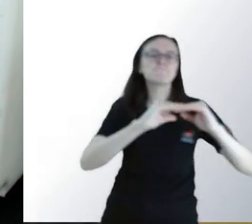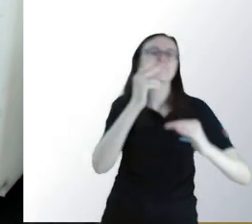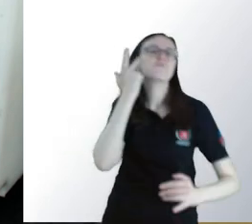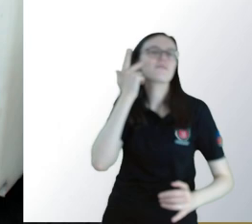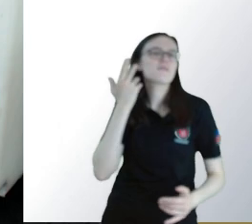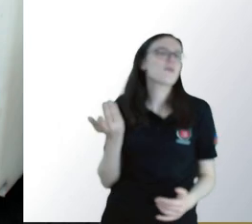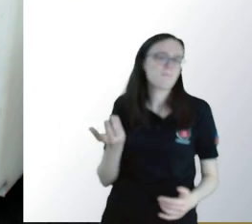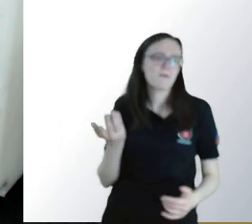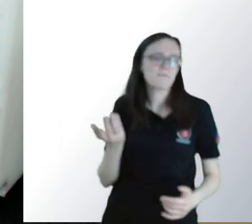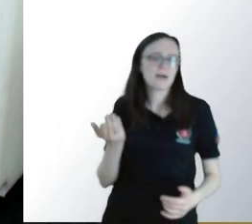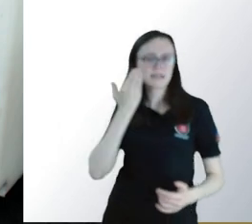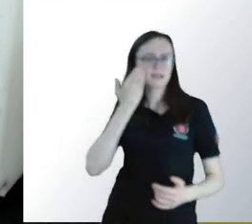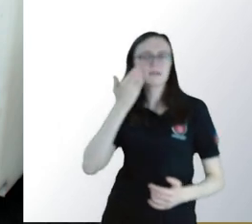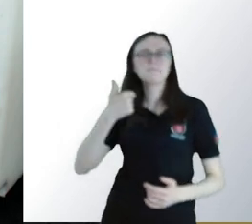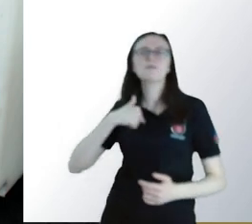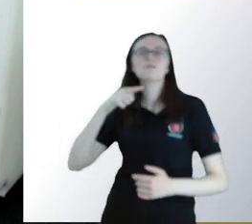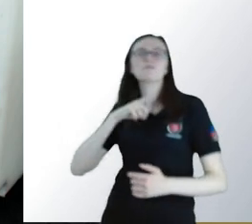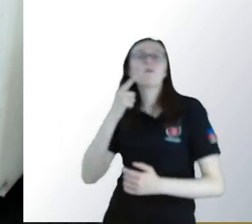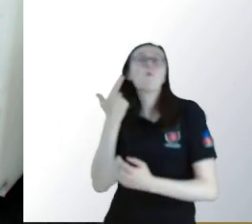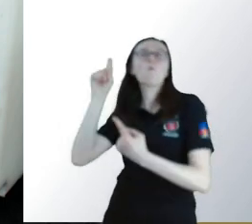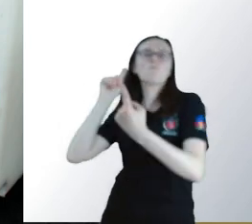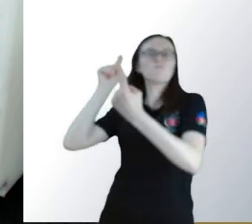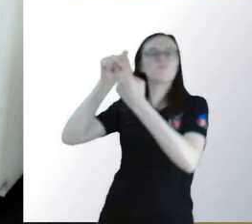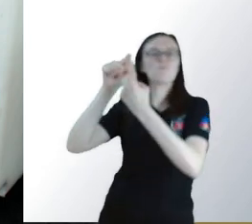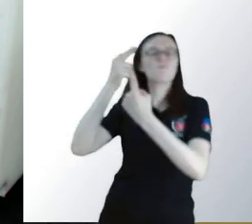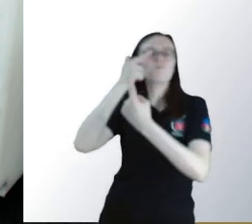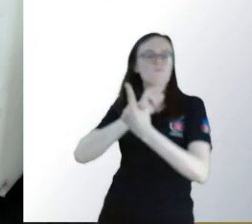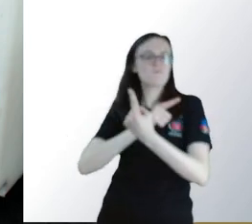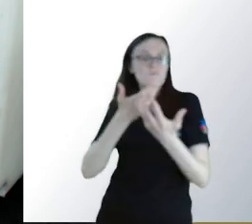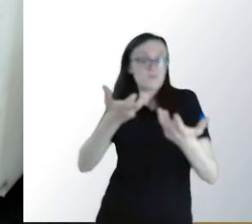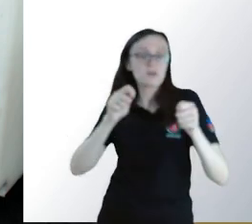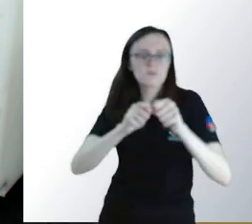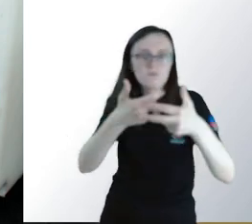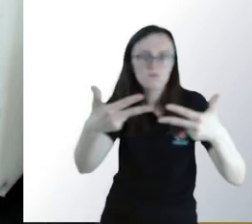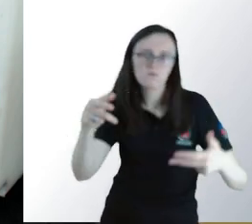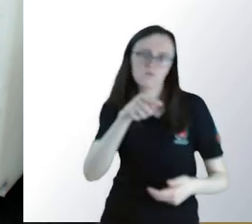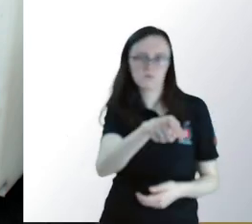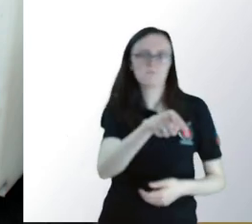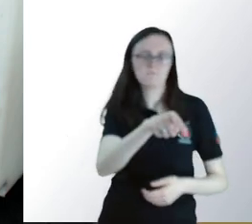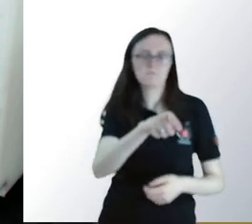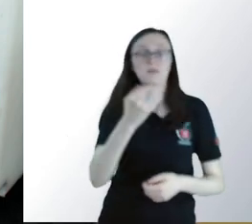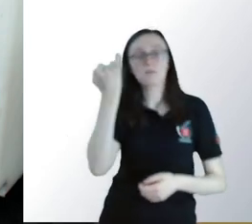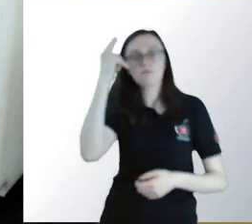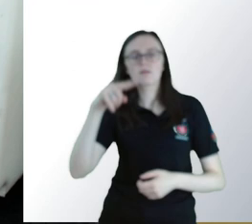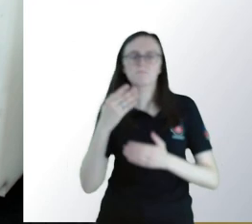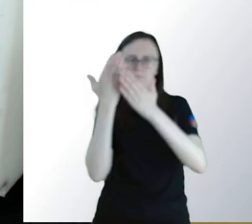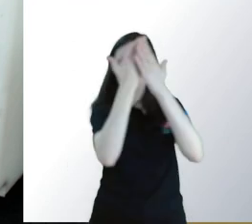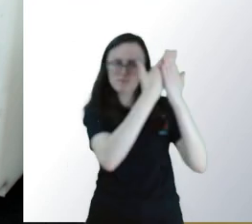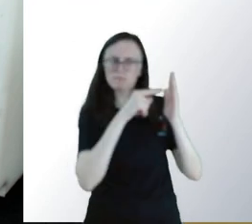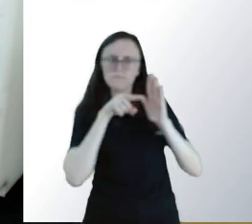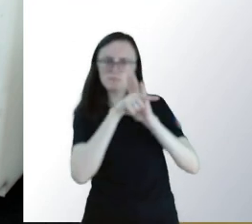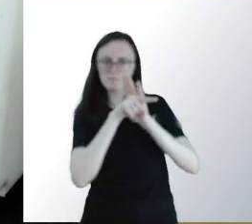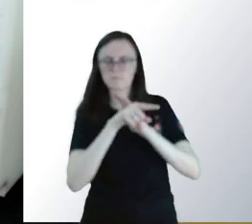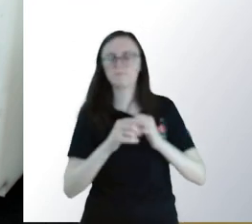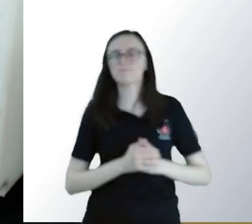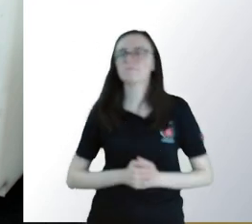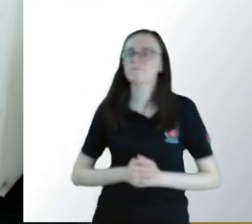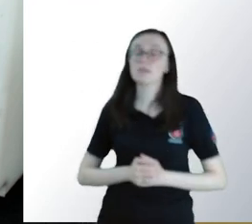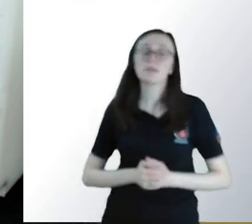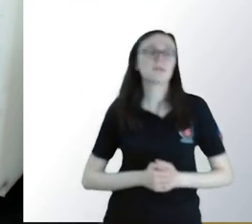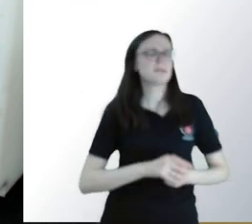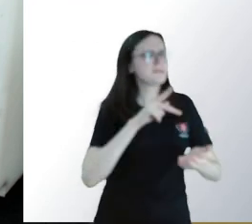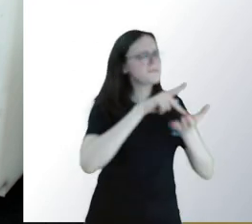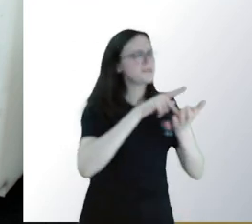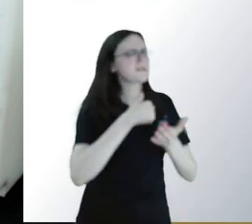mais substancioso para que leve justamente a essa investigação em relação ao ato infracional. E eu acho que é um